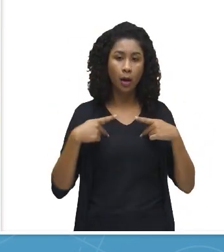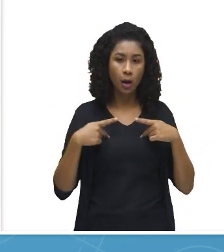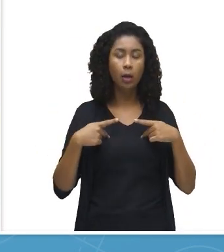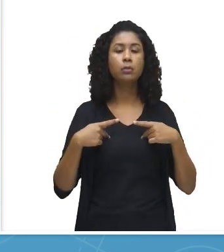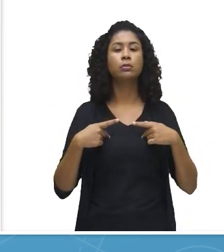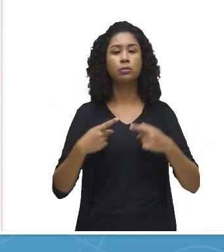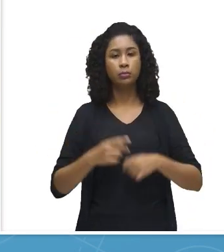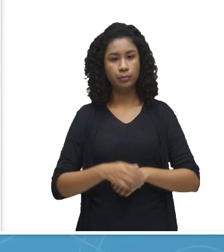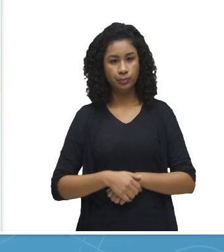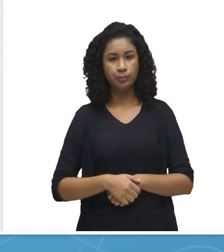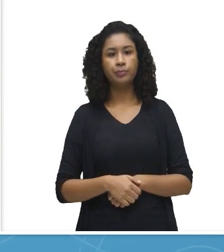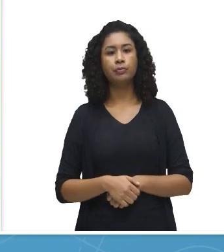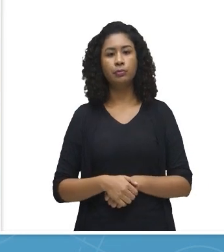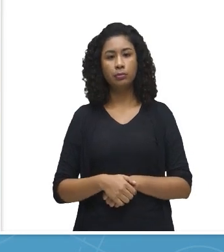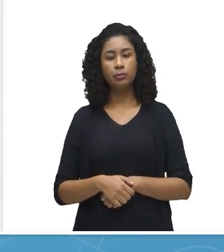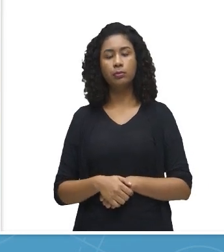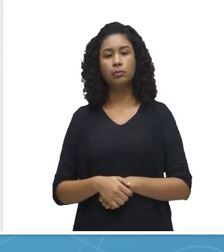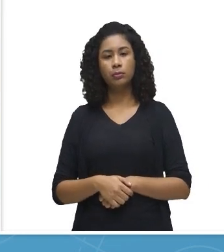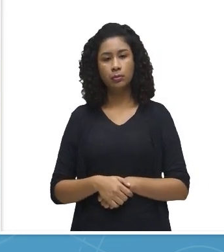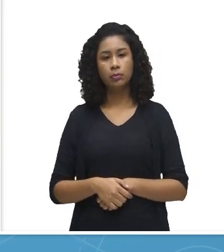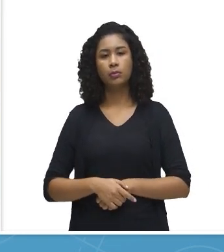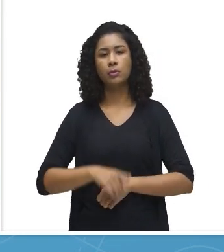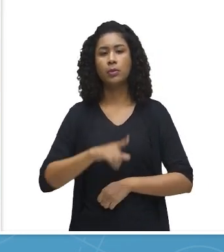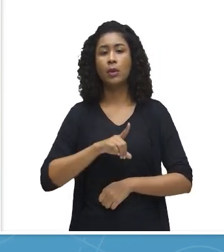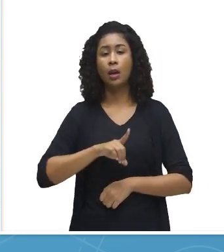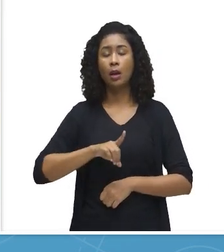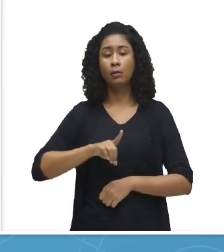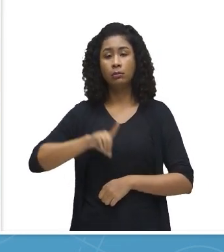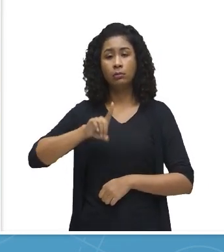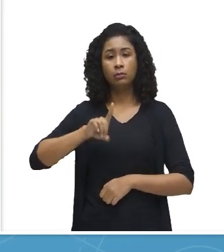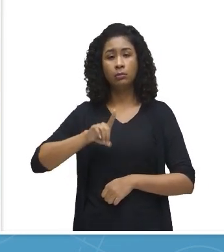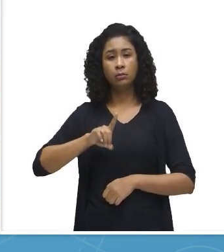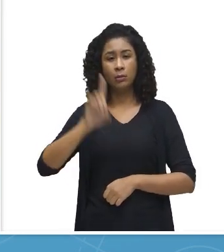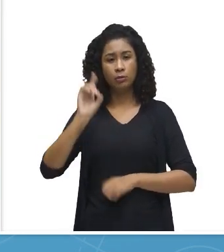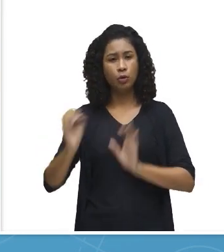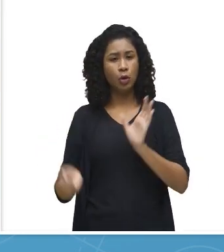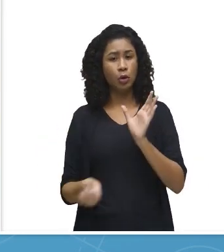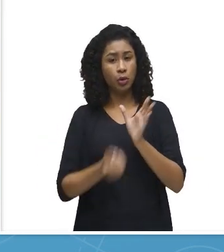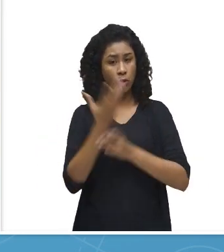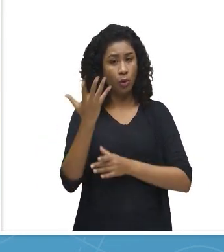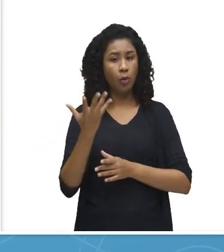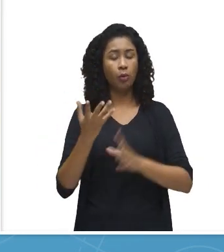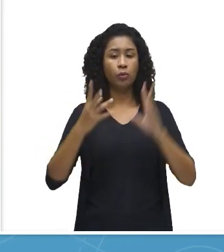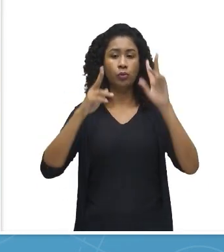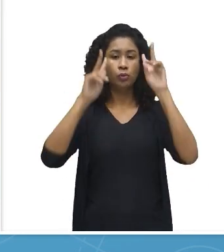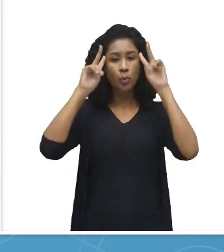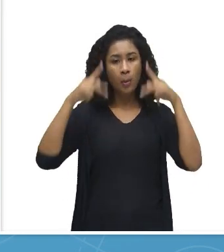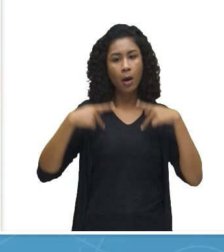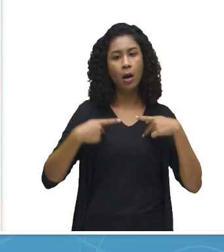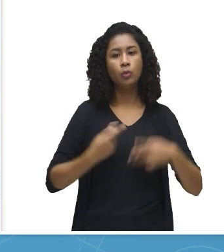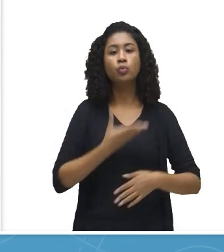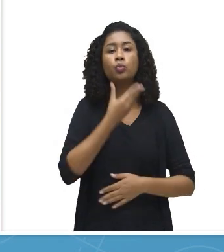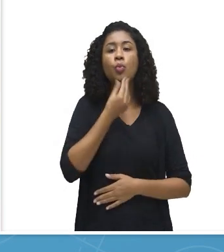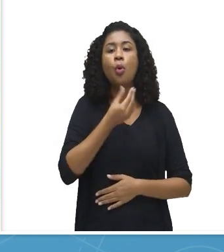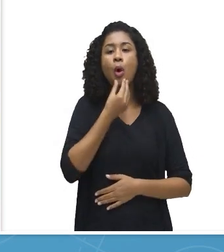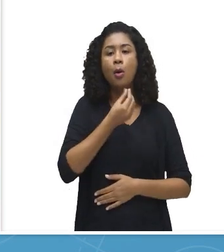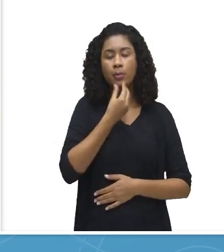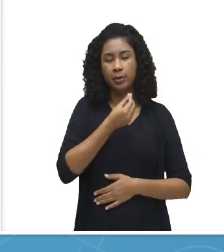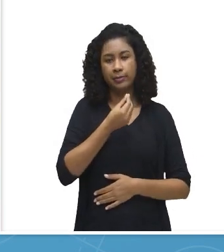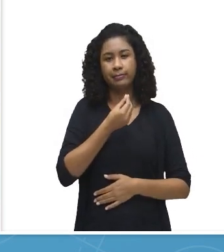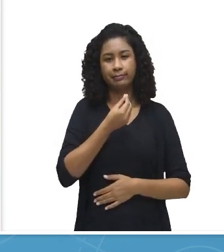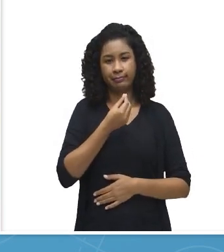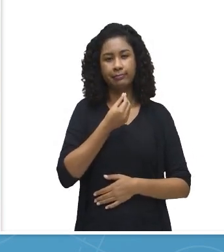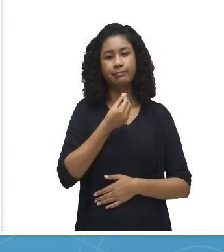vai ser olhado como uma criação privilegiada de Deus. Isso no